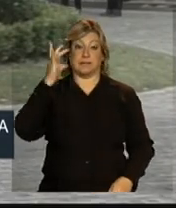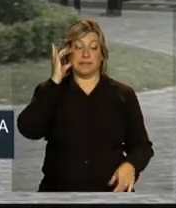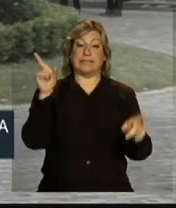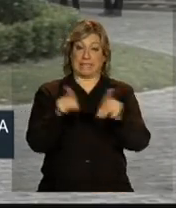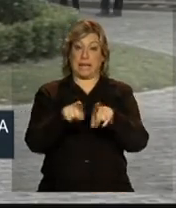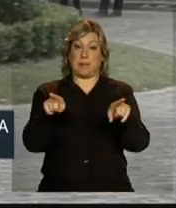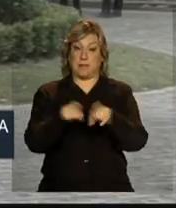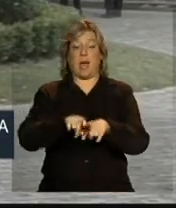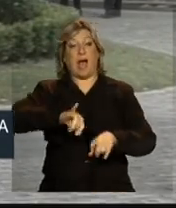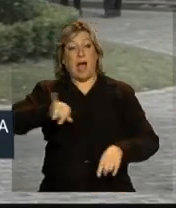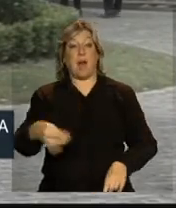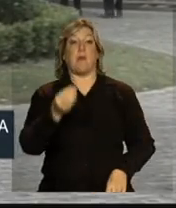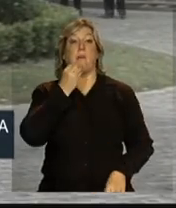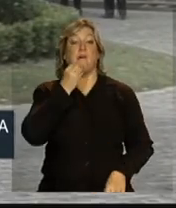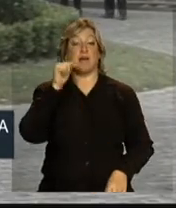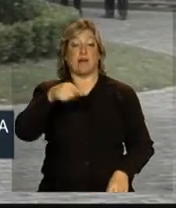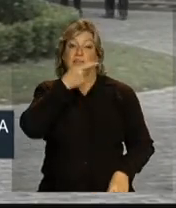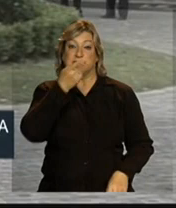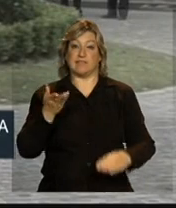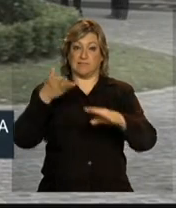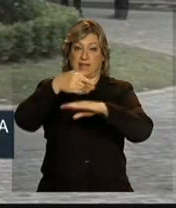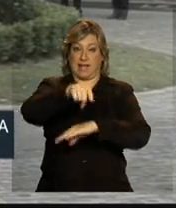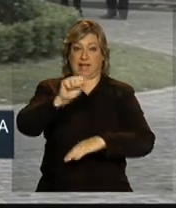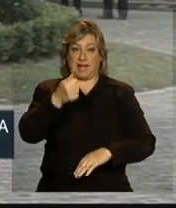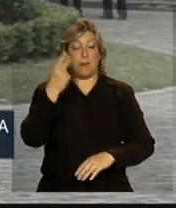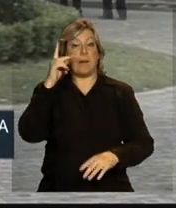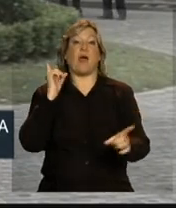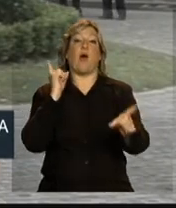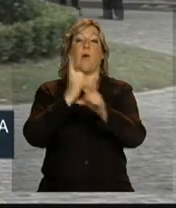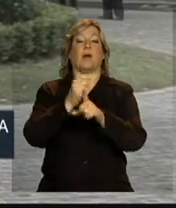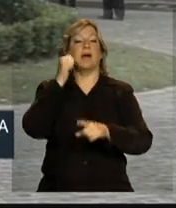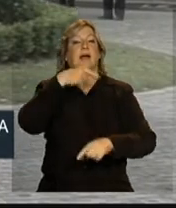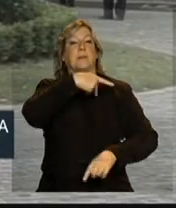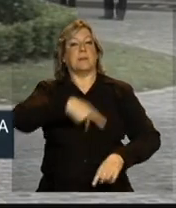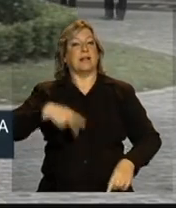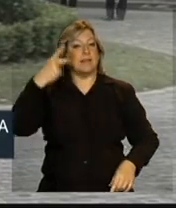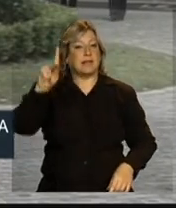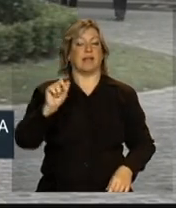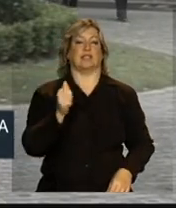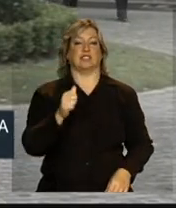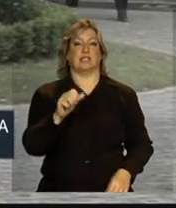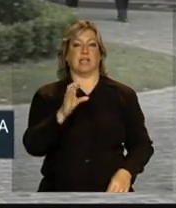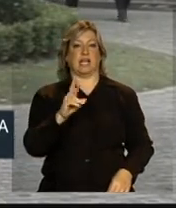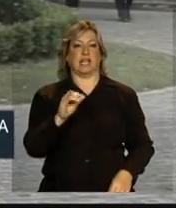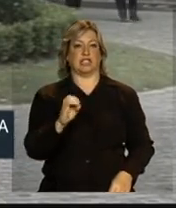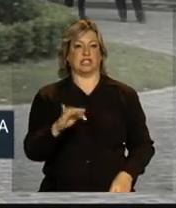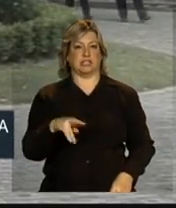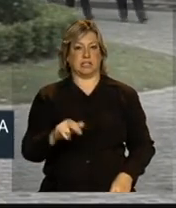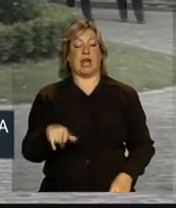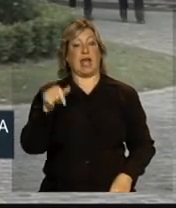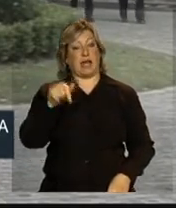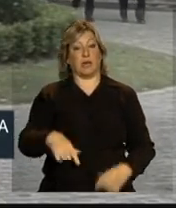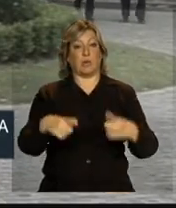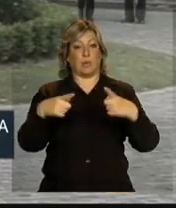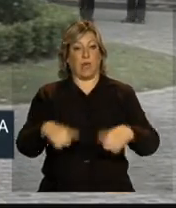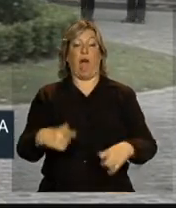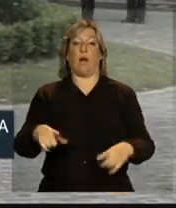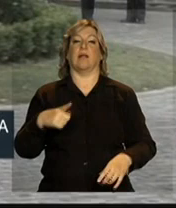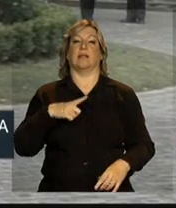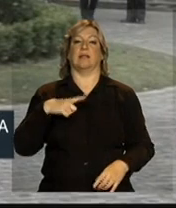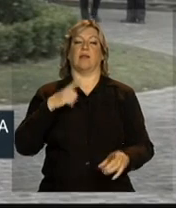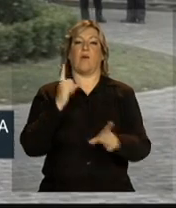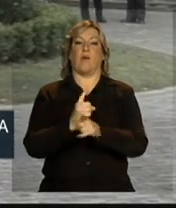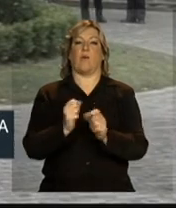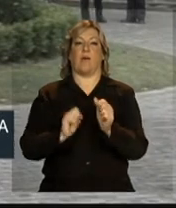também aproveita esta visita à Argentina para encontrar a presidenta Cristina Kirchner aqui no local onde ocorre o